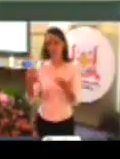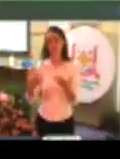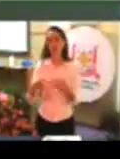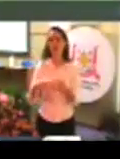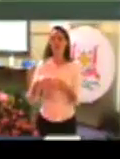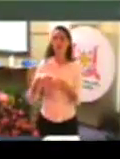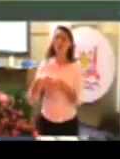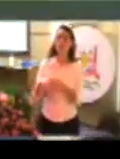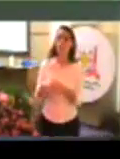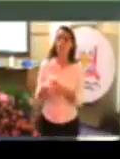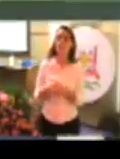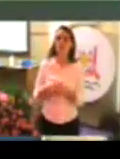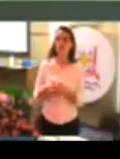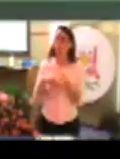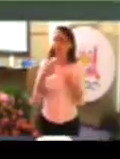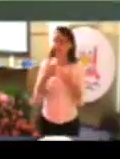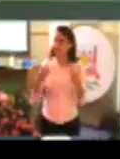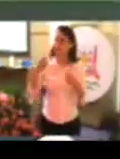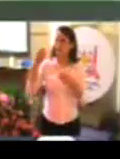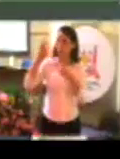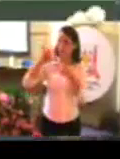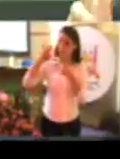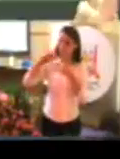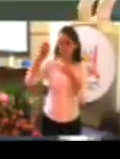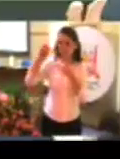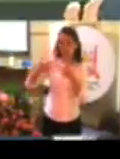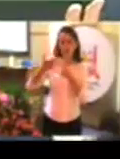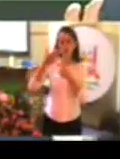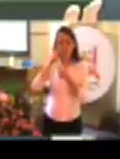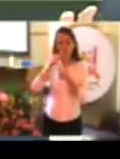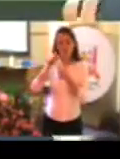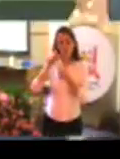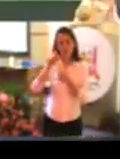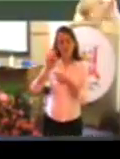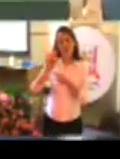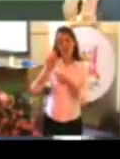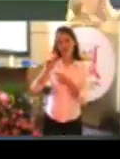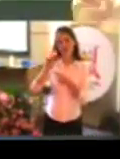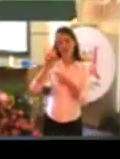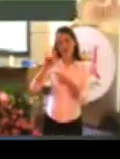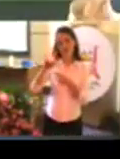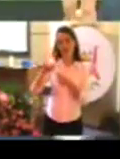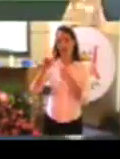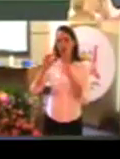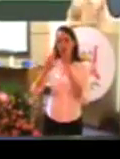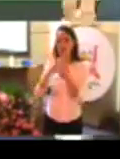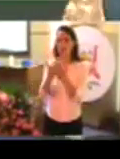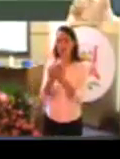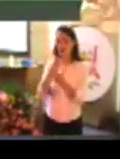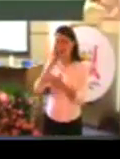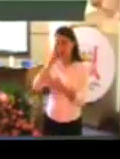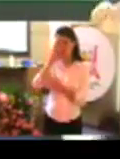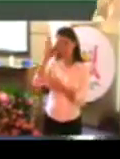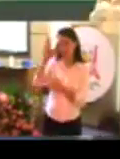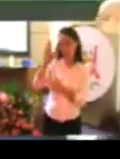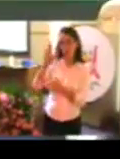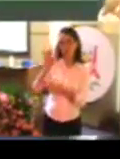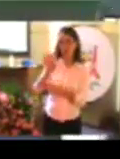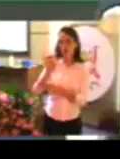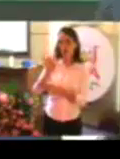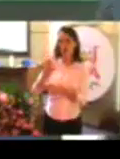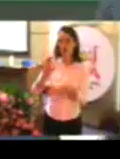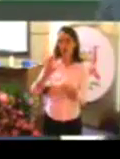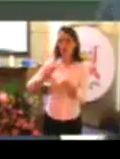nas suas palavras aqui por várias vezes. A escola do Legislativo, ela não tem que se preocupar única e exclusivamente